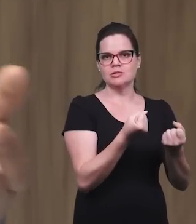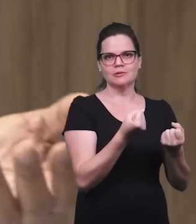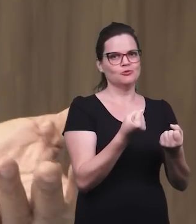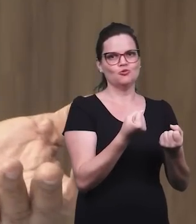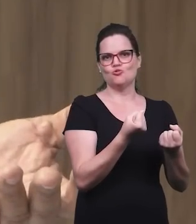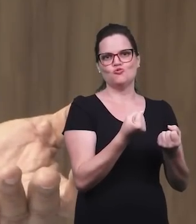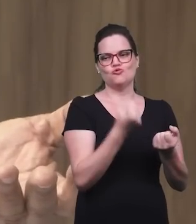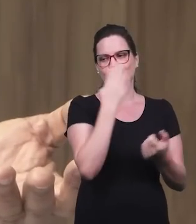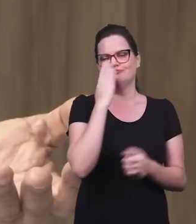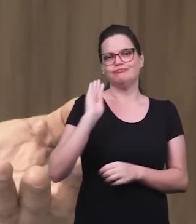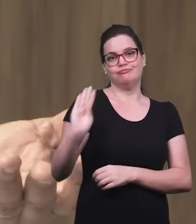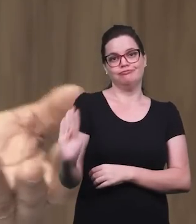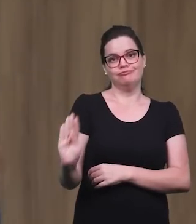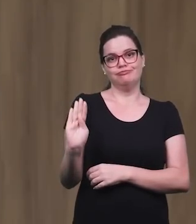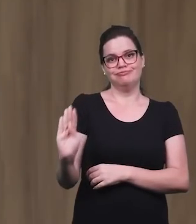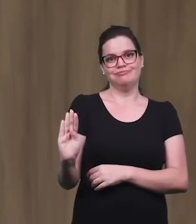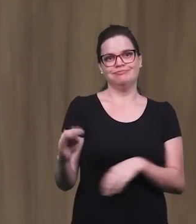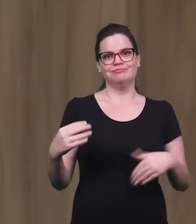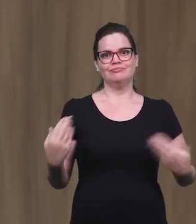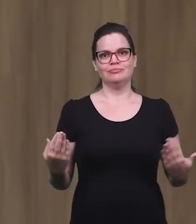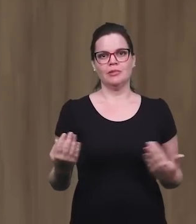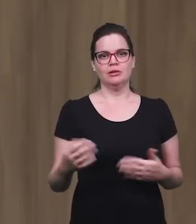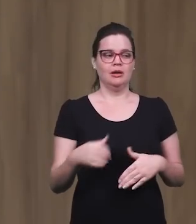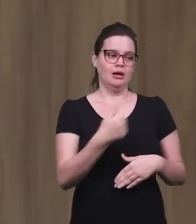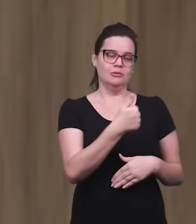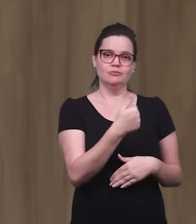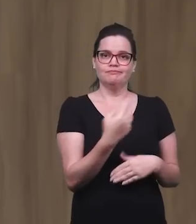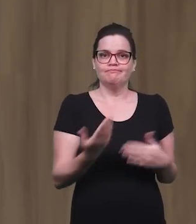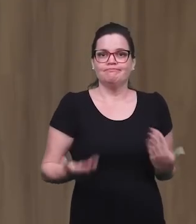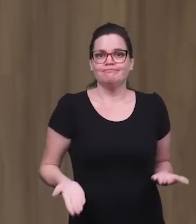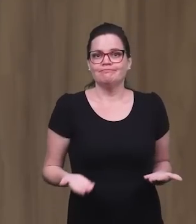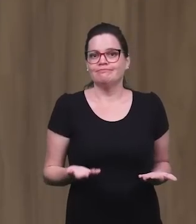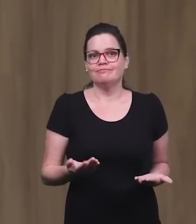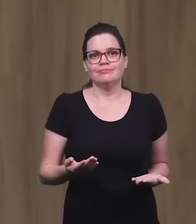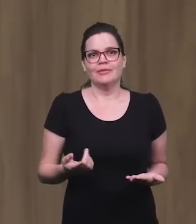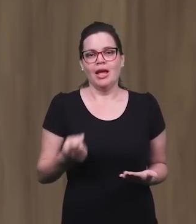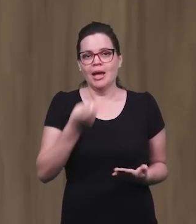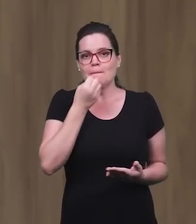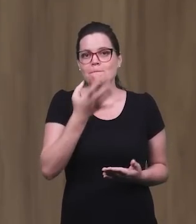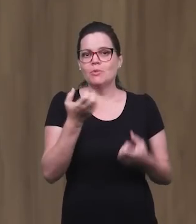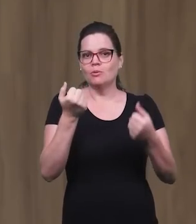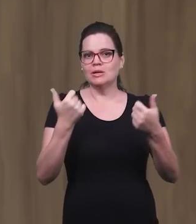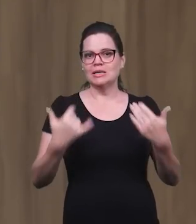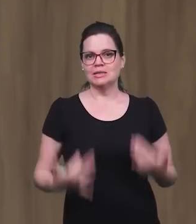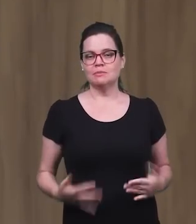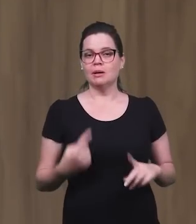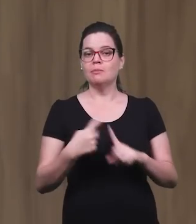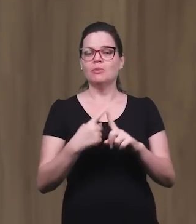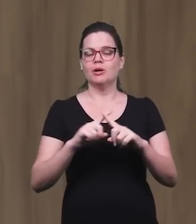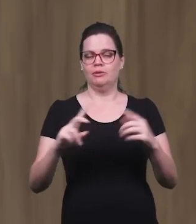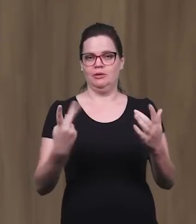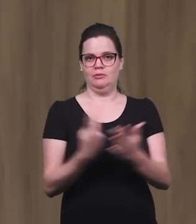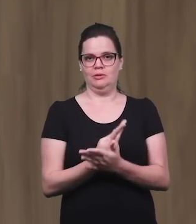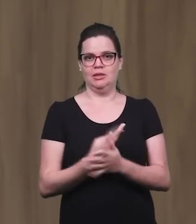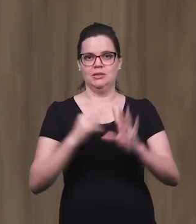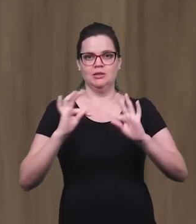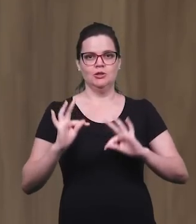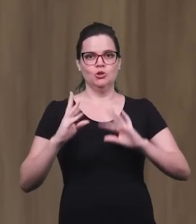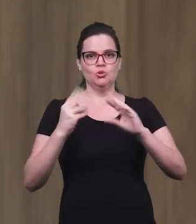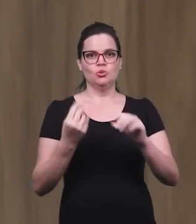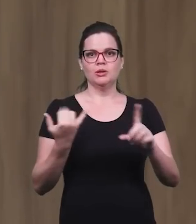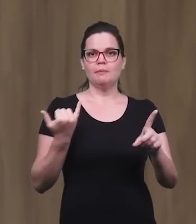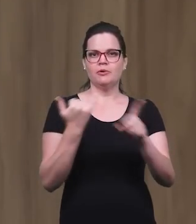E os que receberam, tornaram-se... E até bom dessa explicação, por que todas as profecias ele não